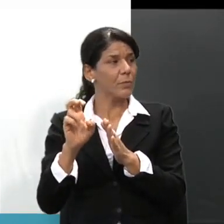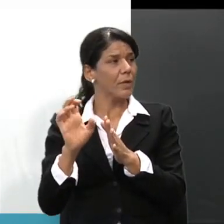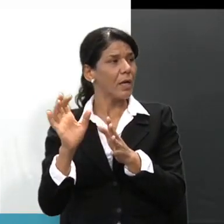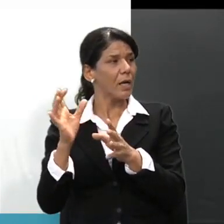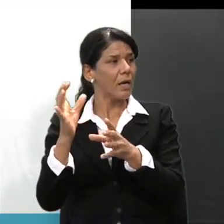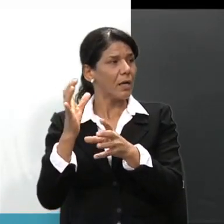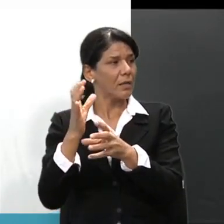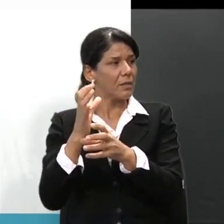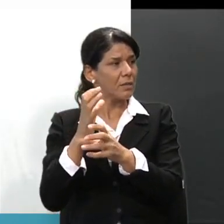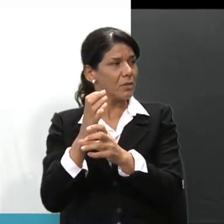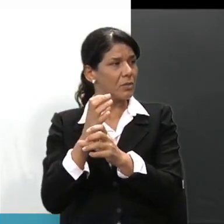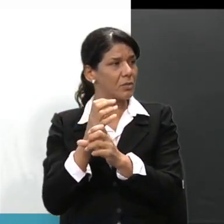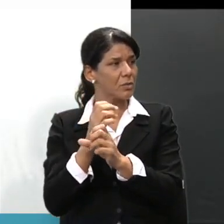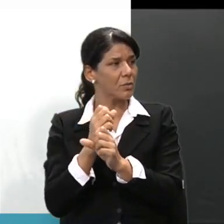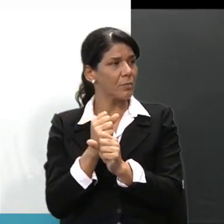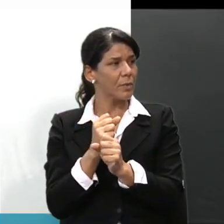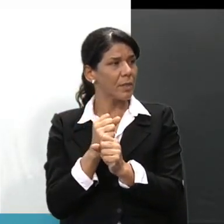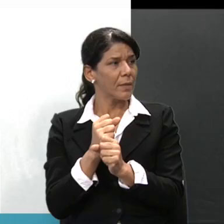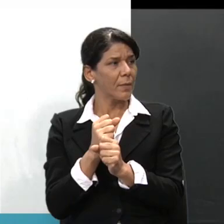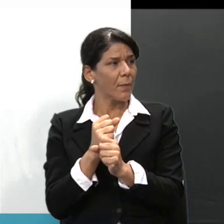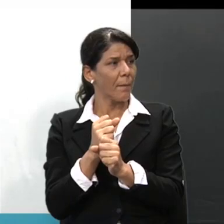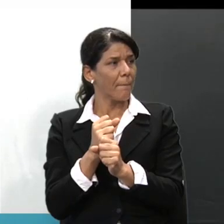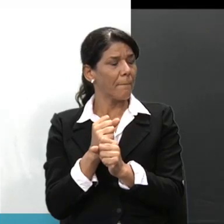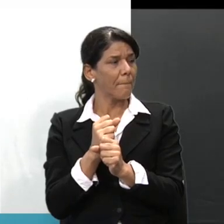vamos arredondar, né,